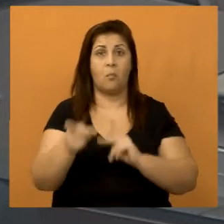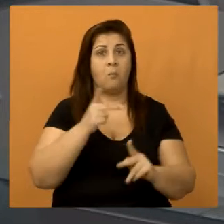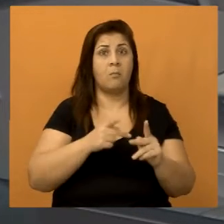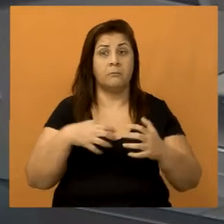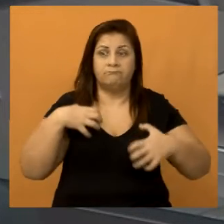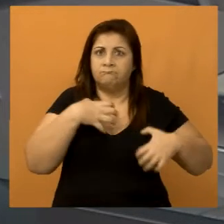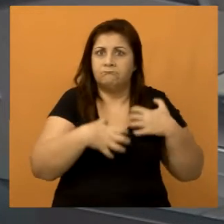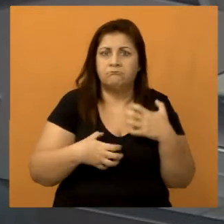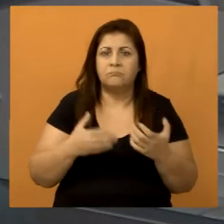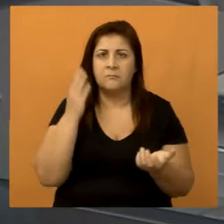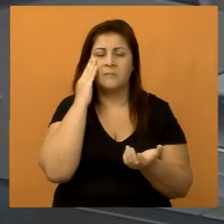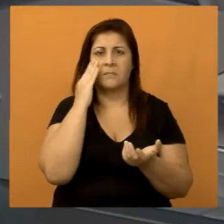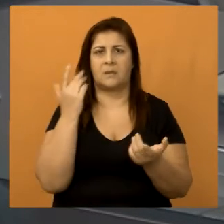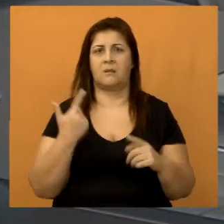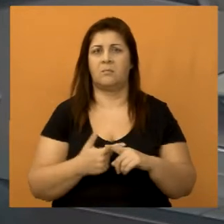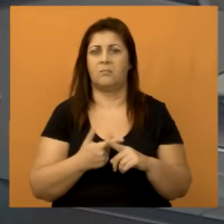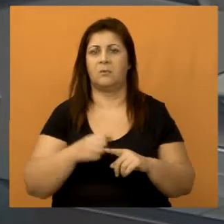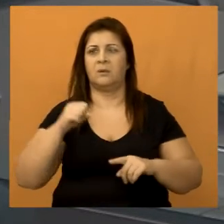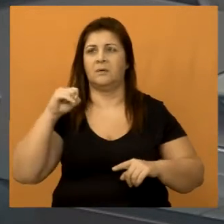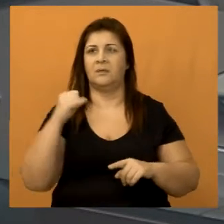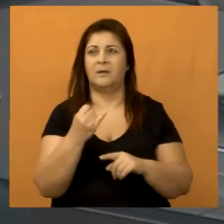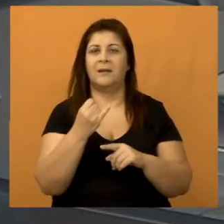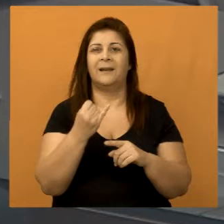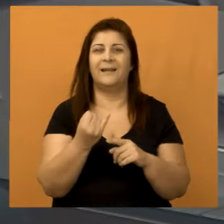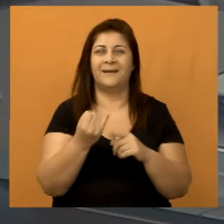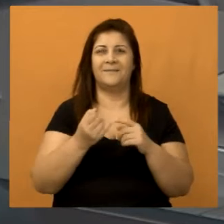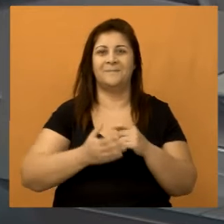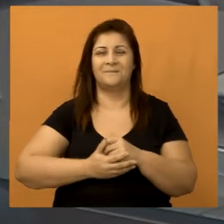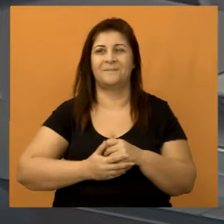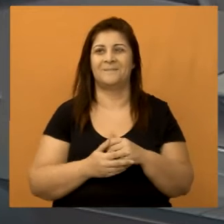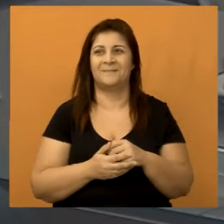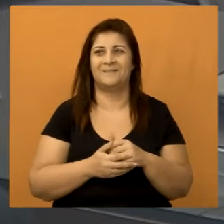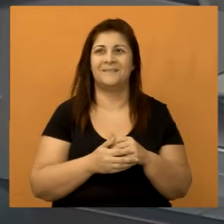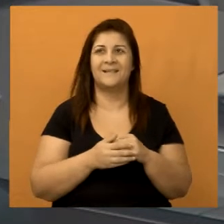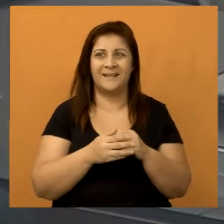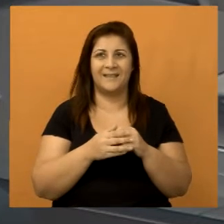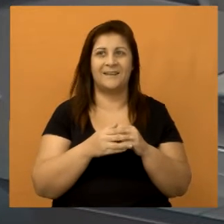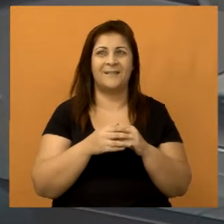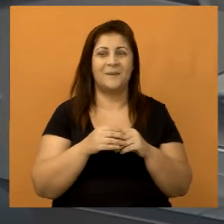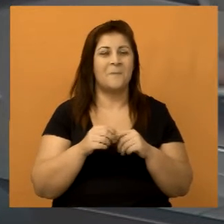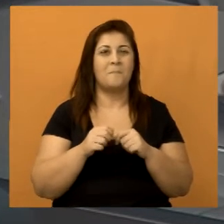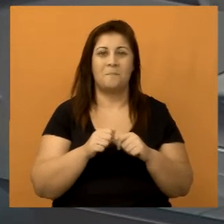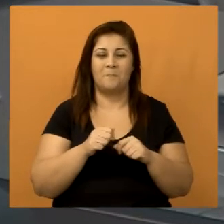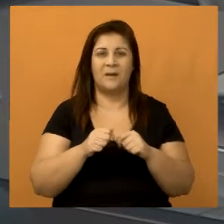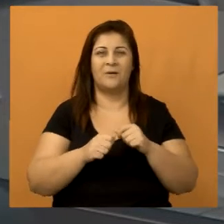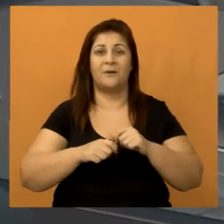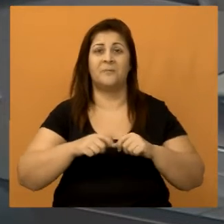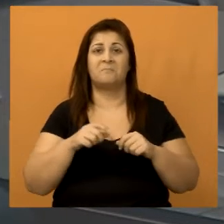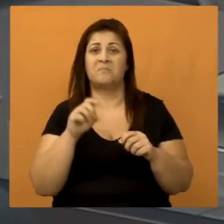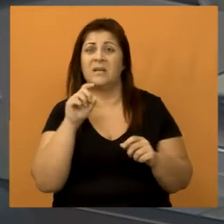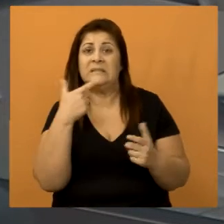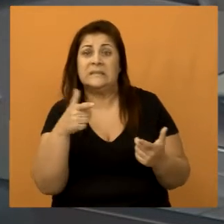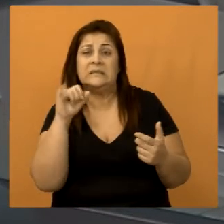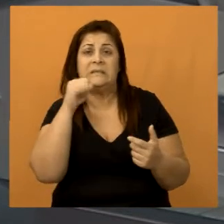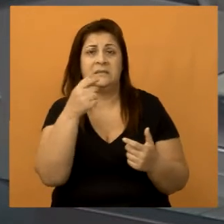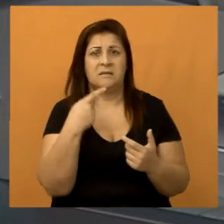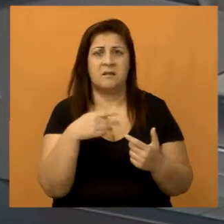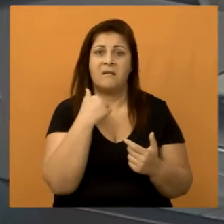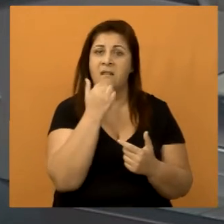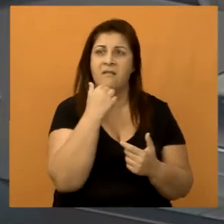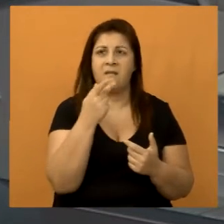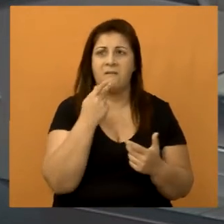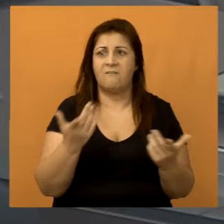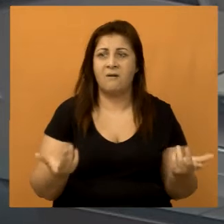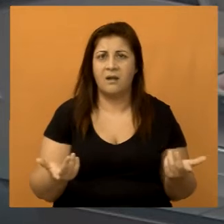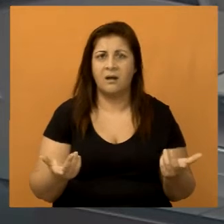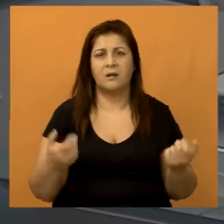para saber, porque se for para fazer CPI, muitas vezes, chegar aqui e não dar em nada, para acabar em pizza, não adianta. Eu acho que nós estamos querendo